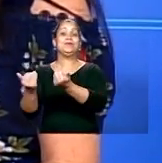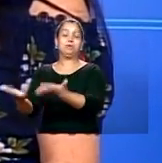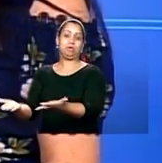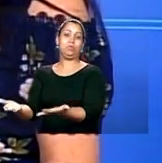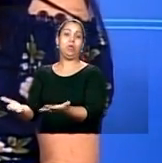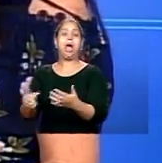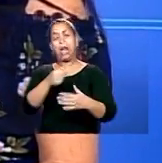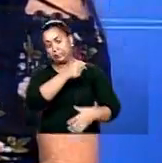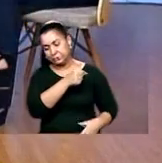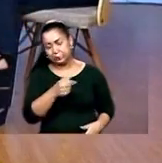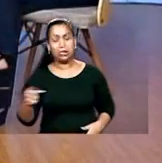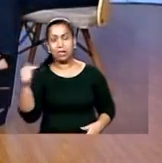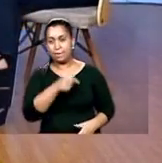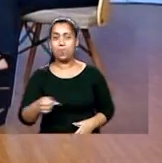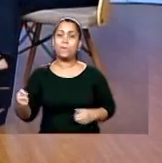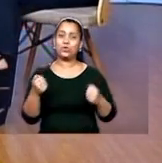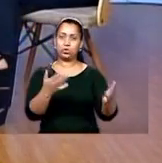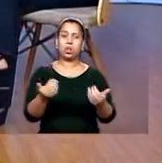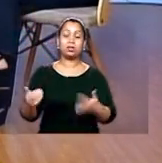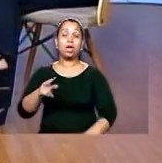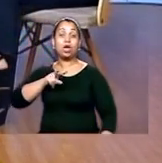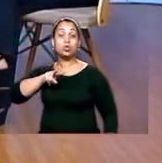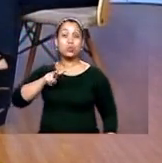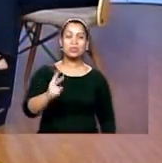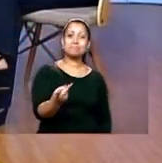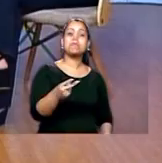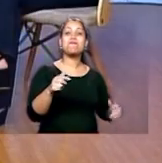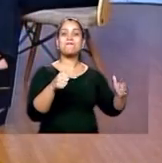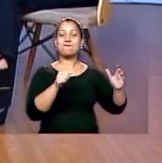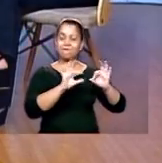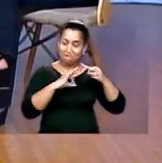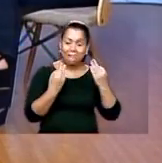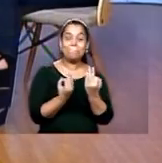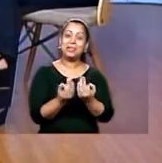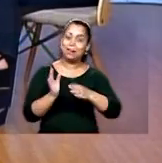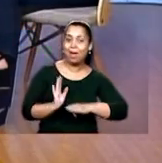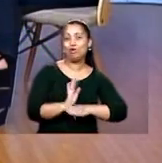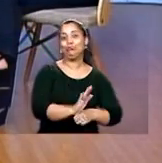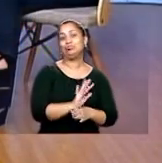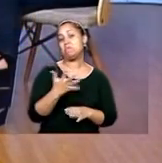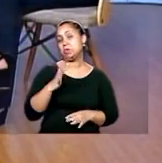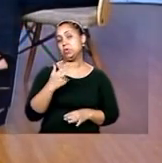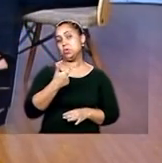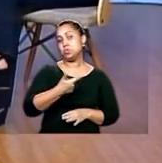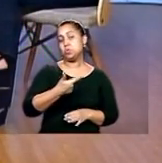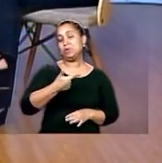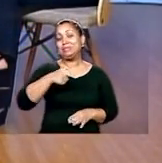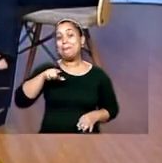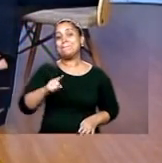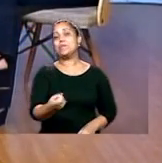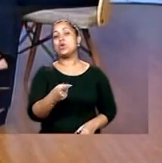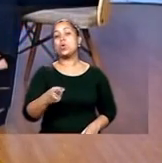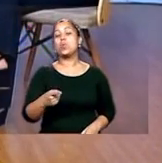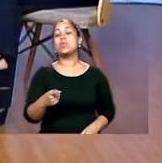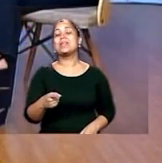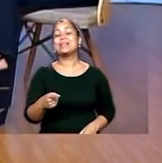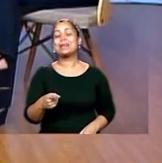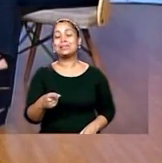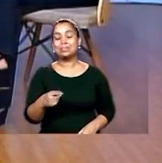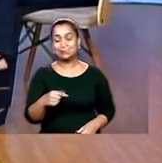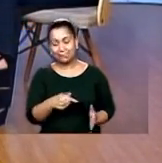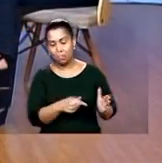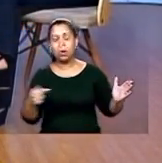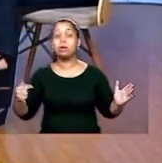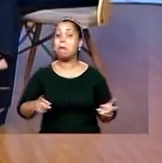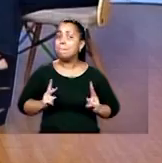cestas semanalmente para as famílias. São 2.000 famílias atendidas? 2.000 famílias, em torno de 2.000 por semana. Por semana. E são sempre